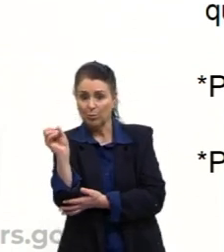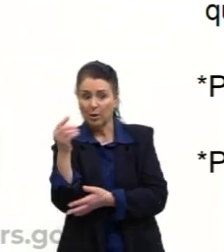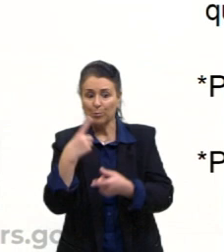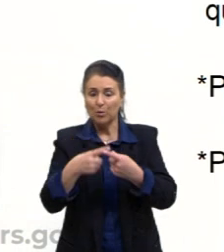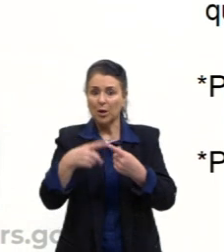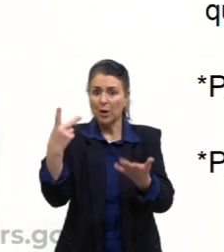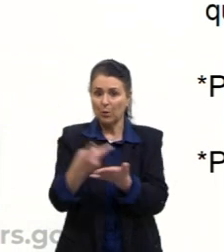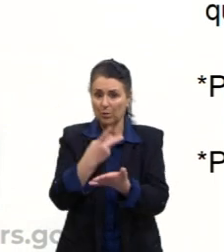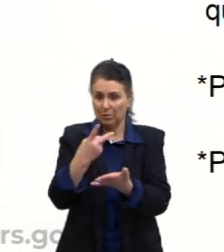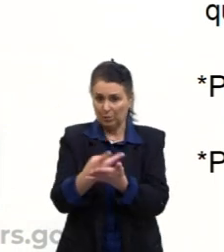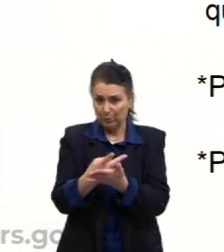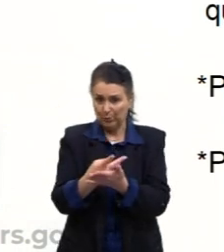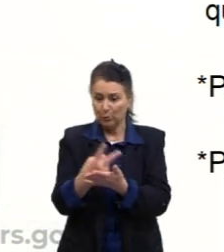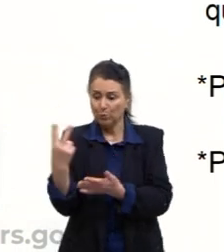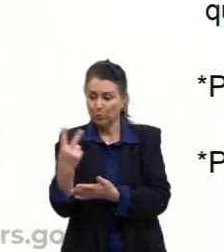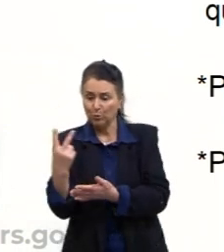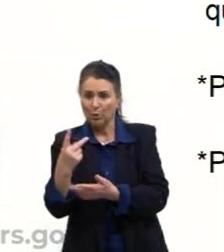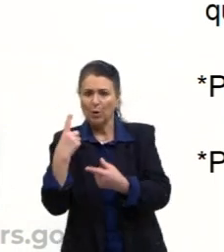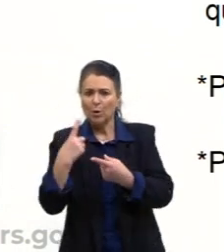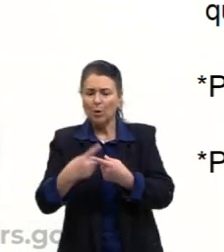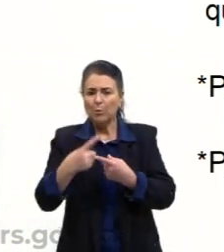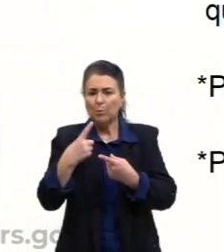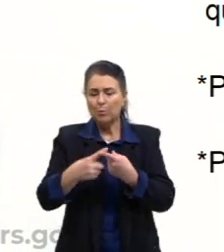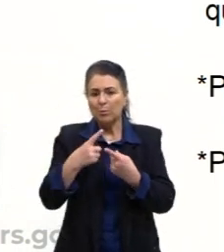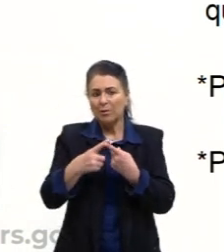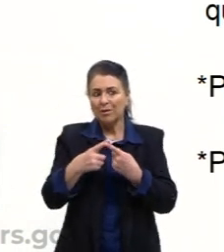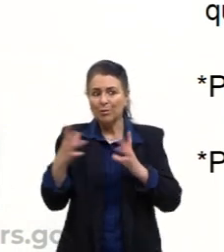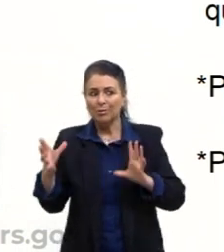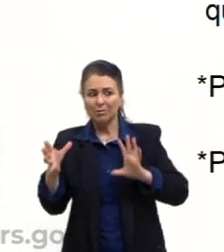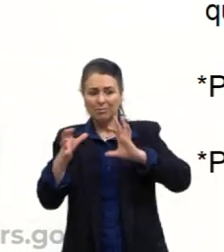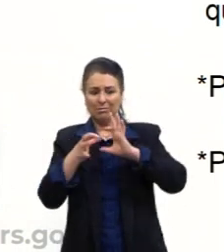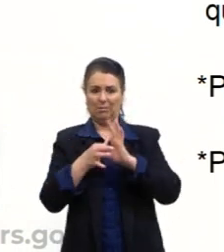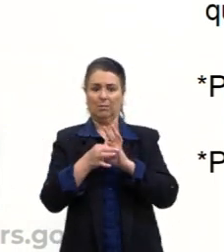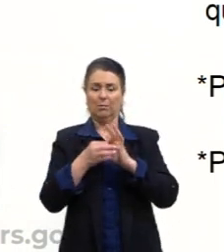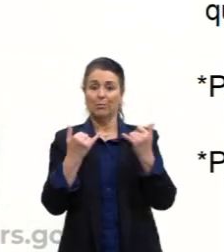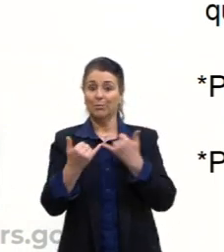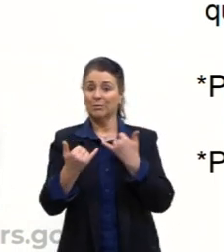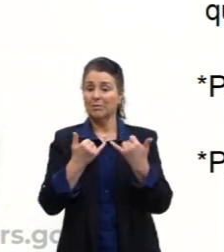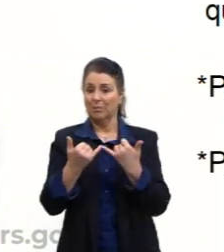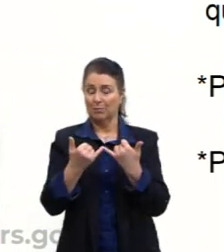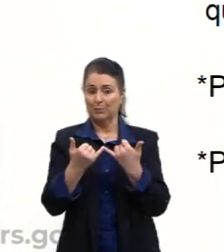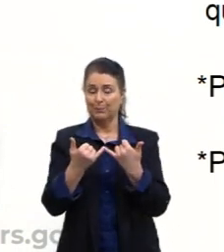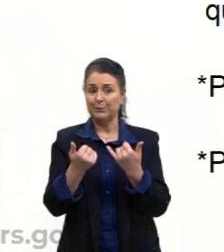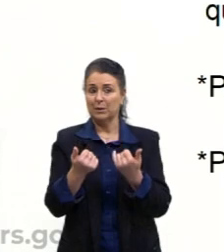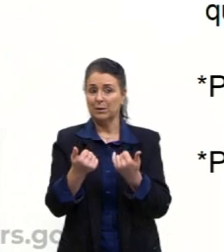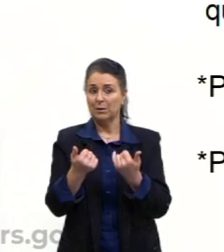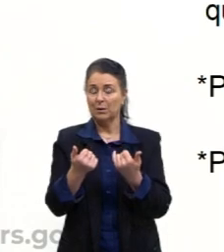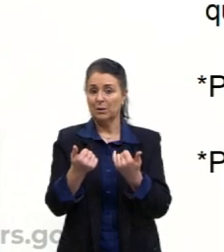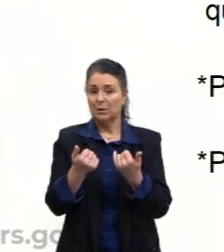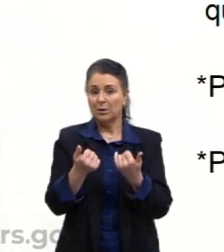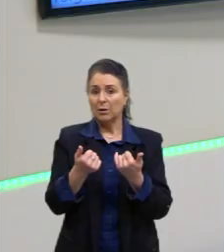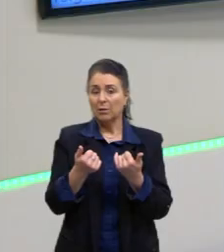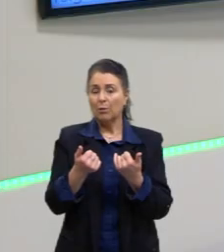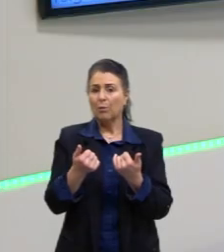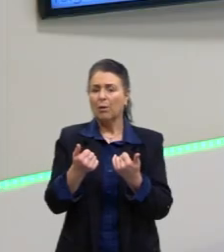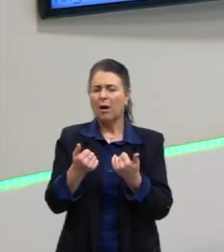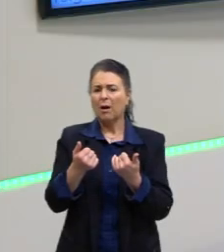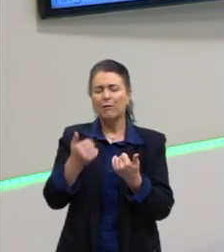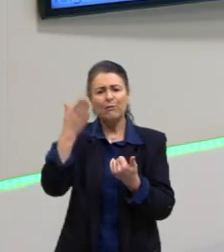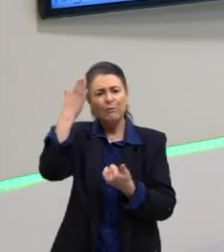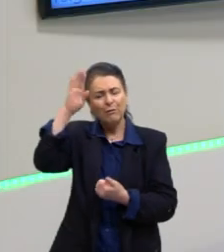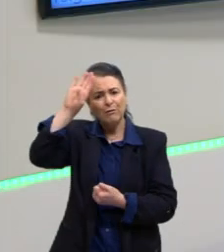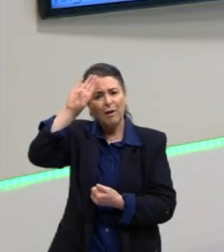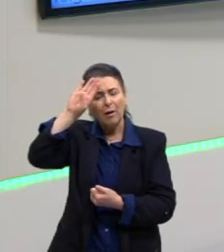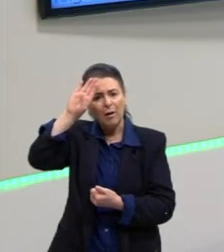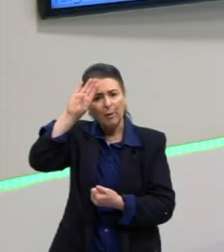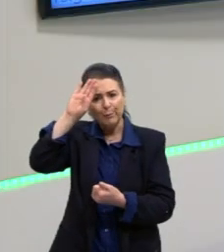causa efeito é quando algo está uma está interligado com a outra por exemplo febre de com uma doença